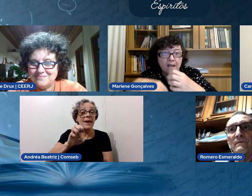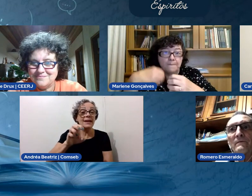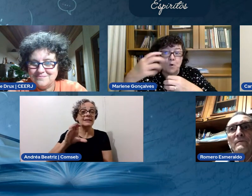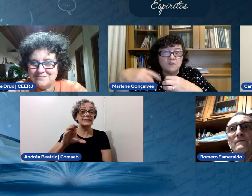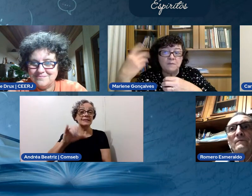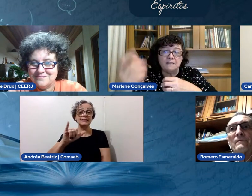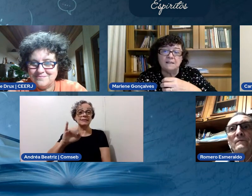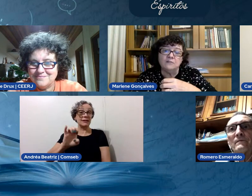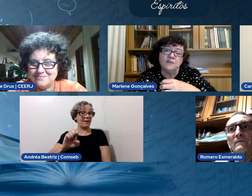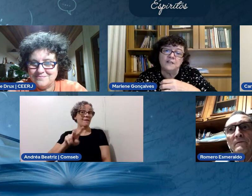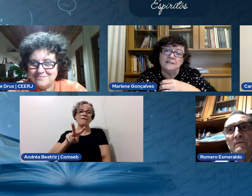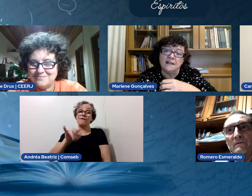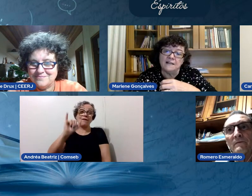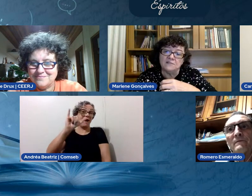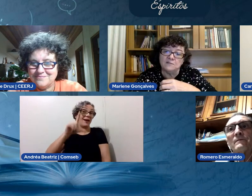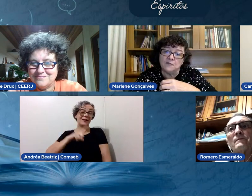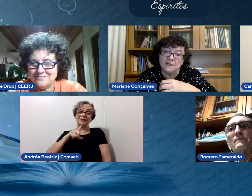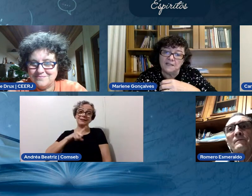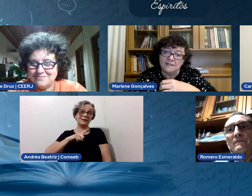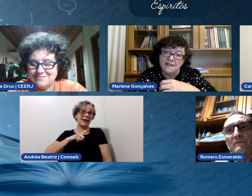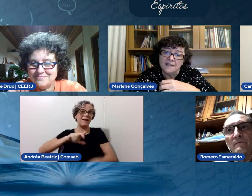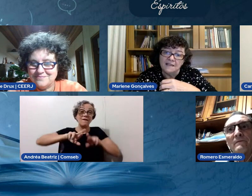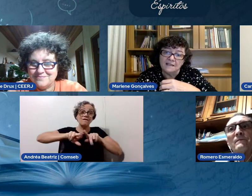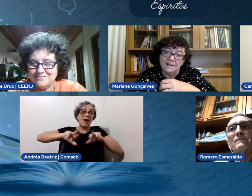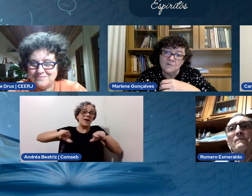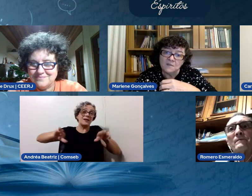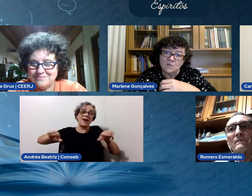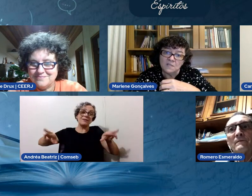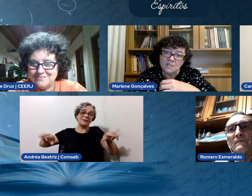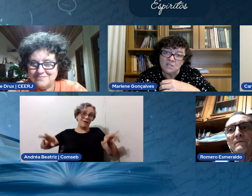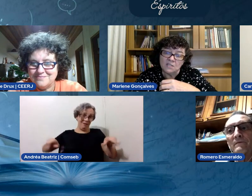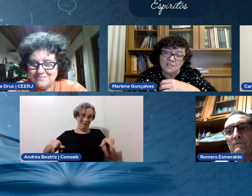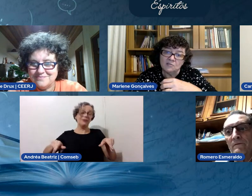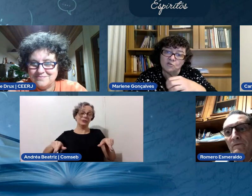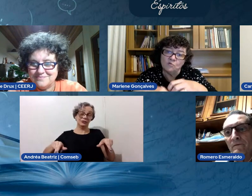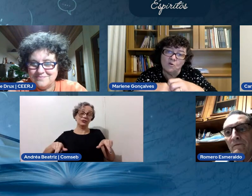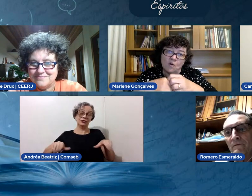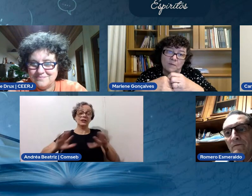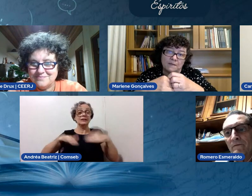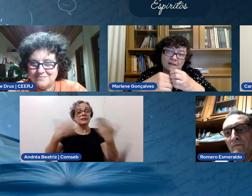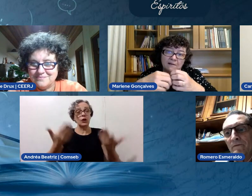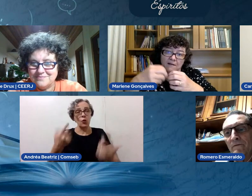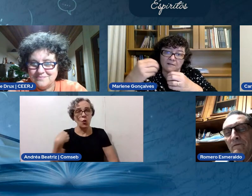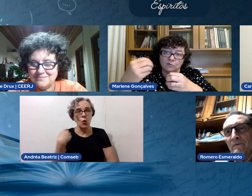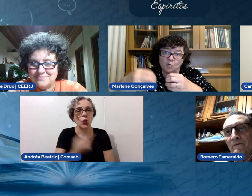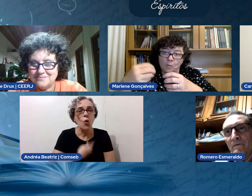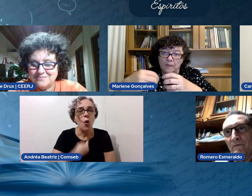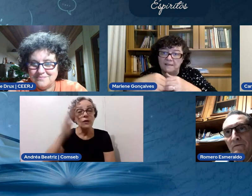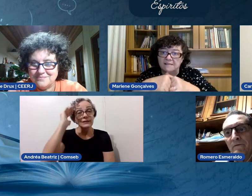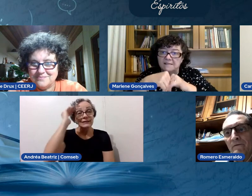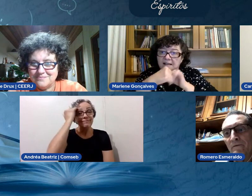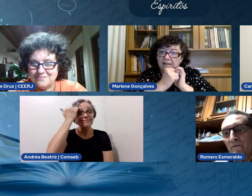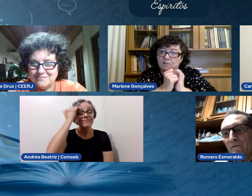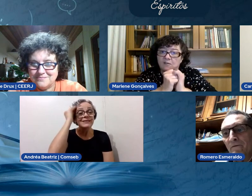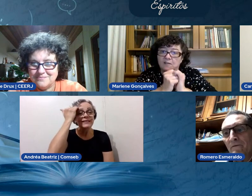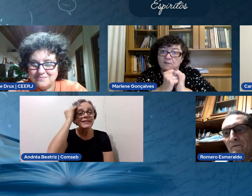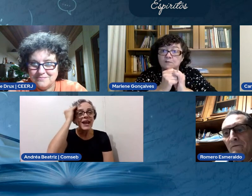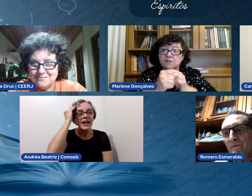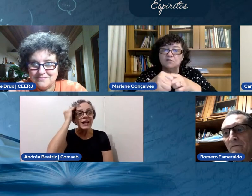cruzamentos vão possibilitando variedades diferentes. Então, quando a gente entende que o homem está no topo aí